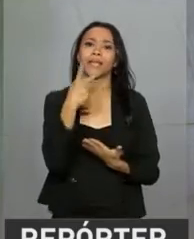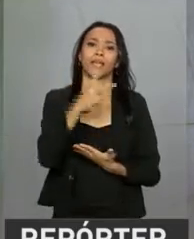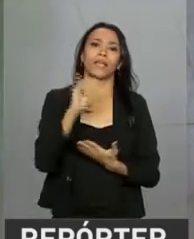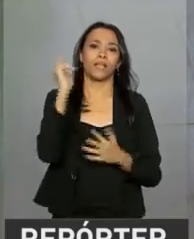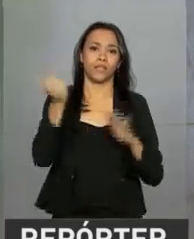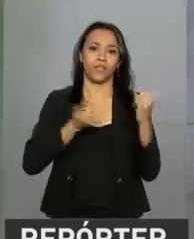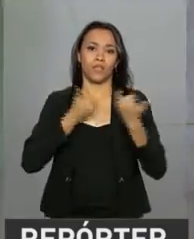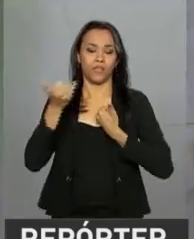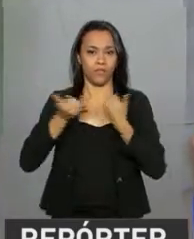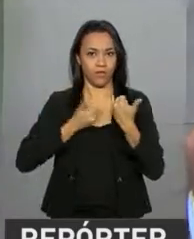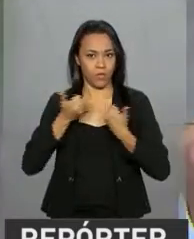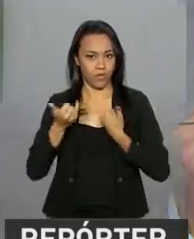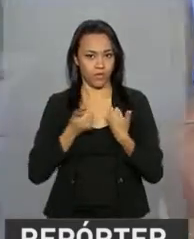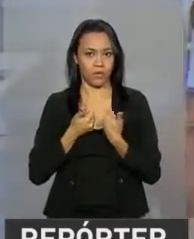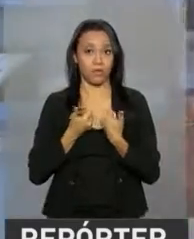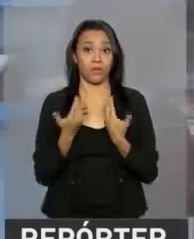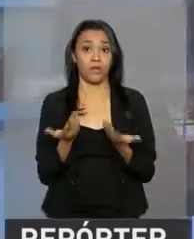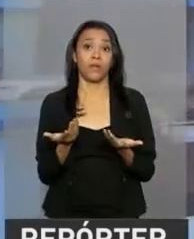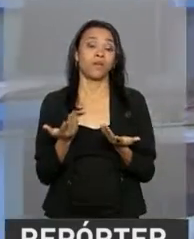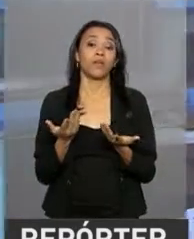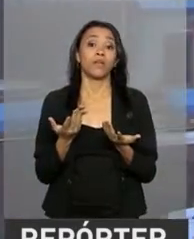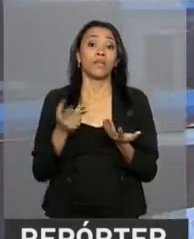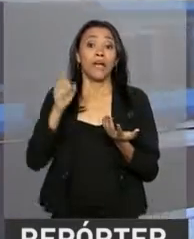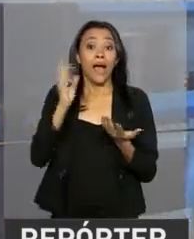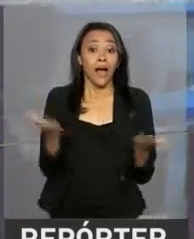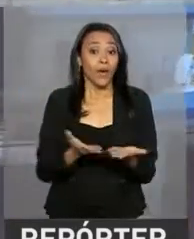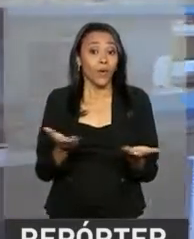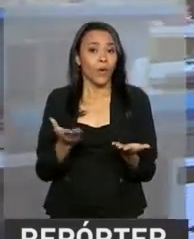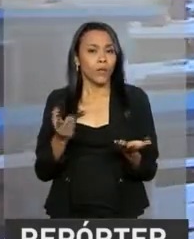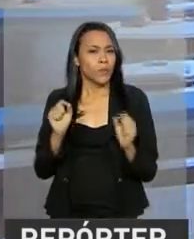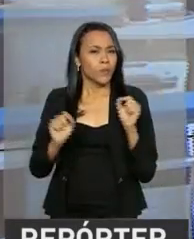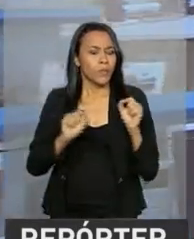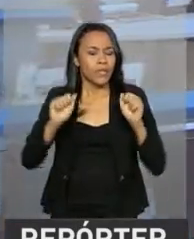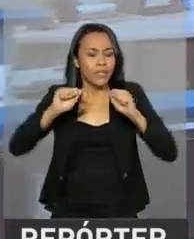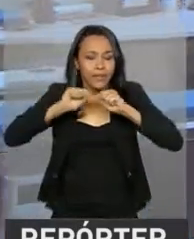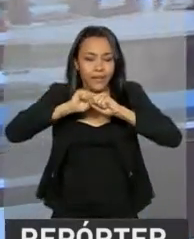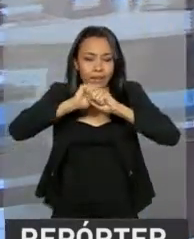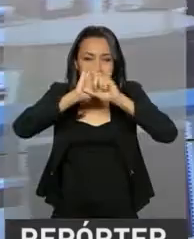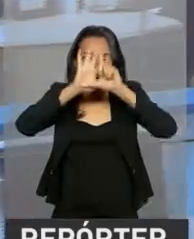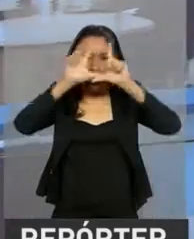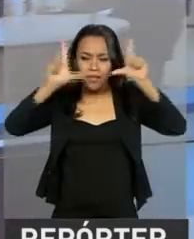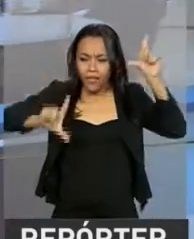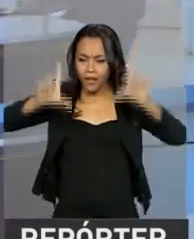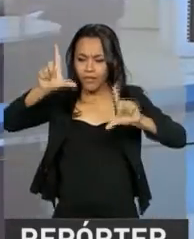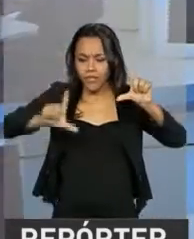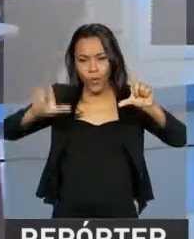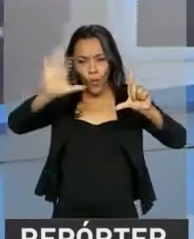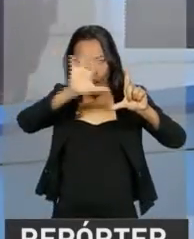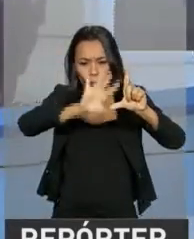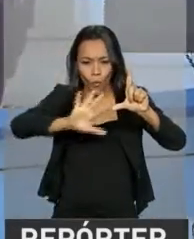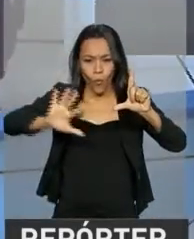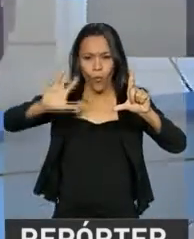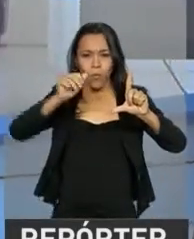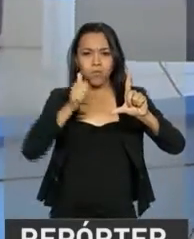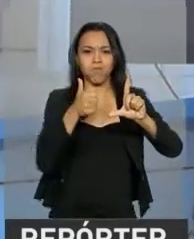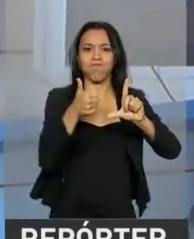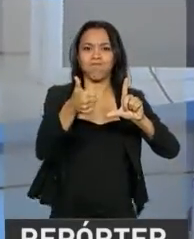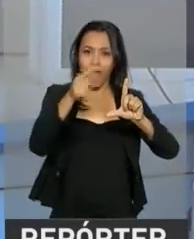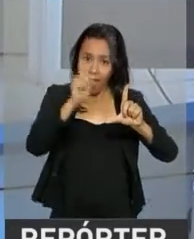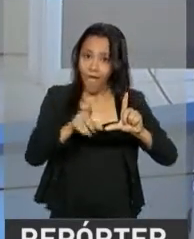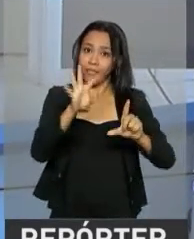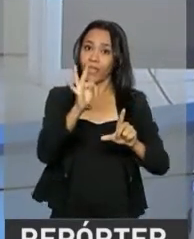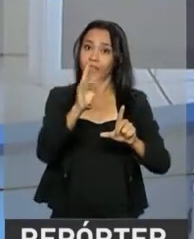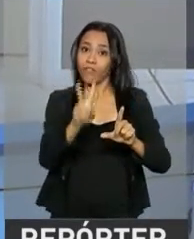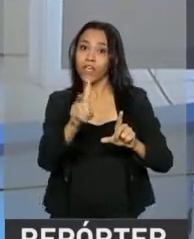do palácio do planalto mais nitidez e definição na imagem é assim a tv digital e para garantir que